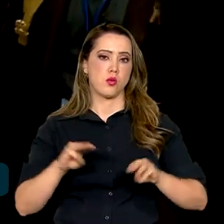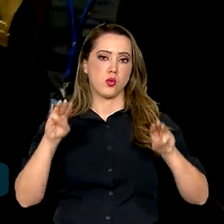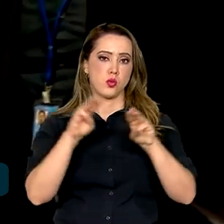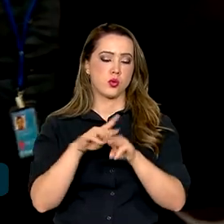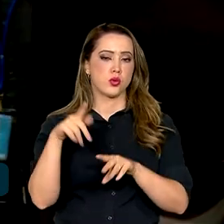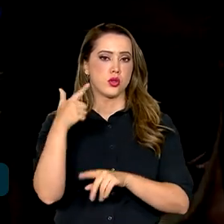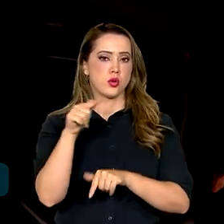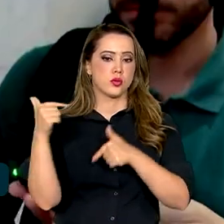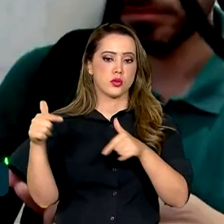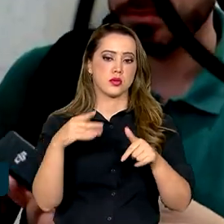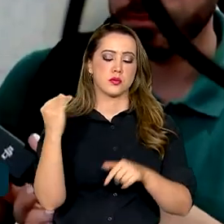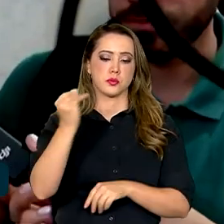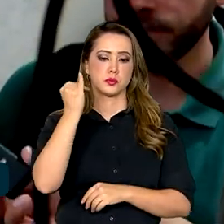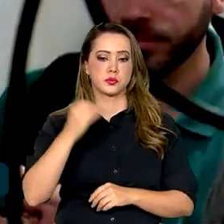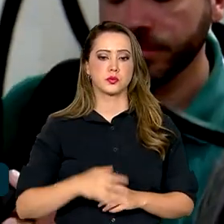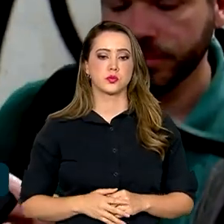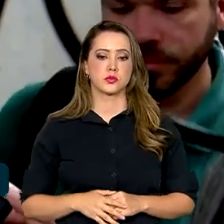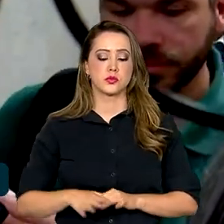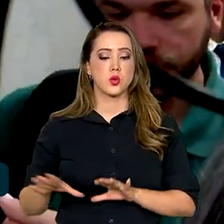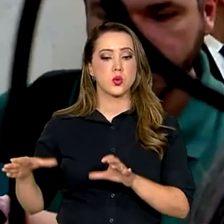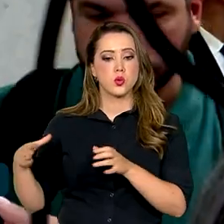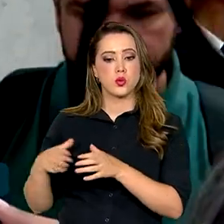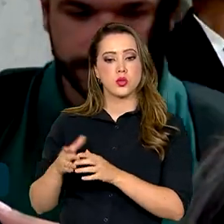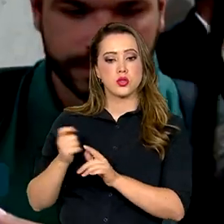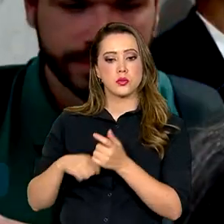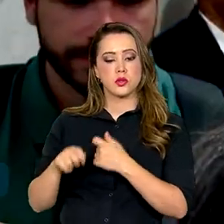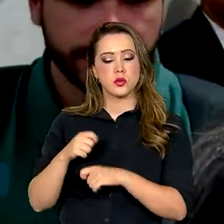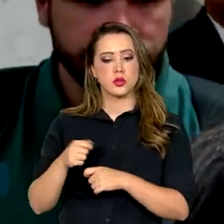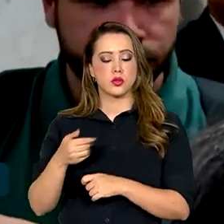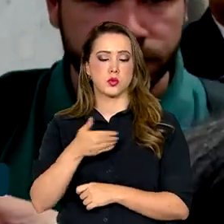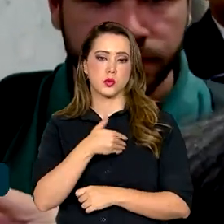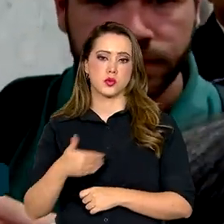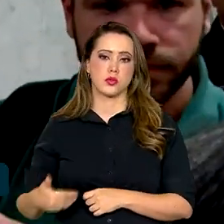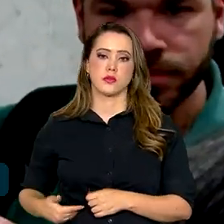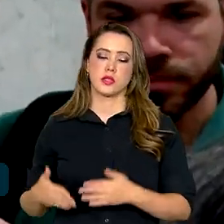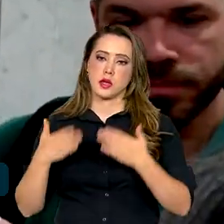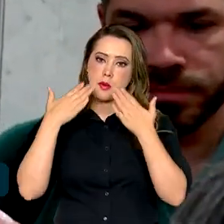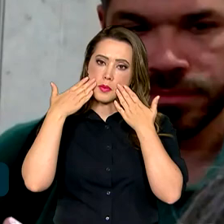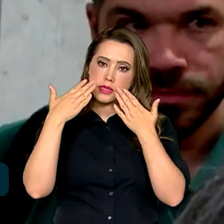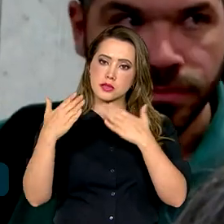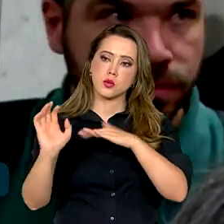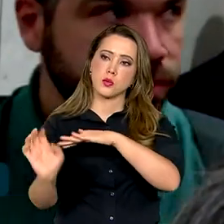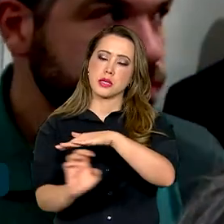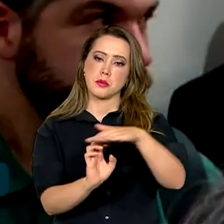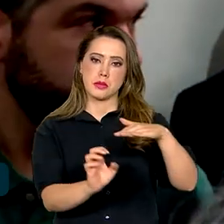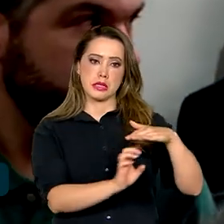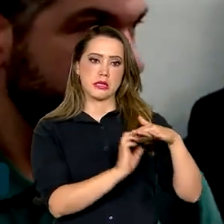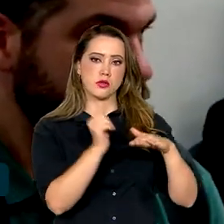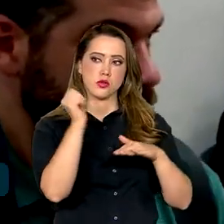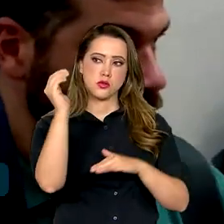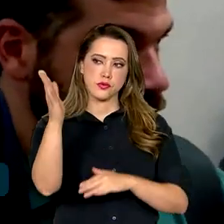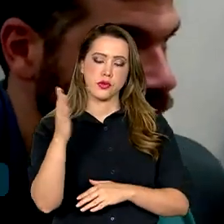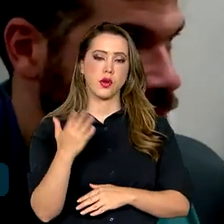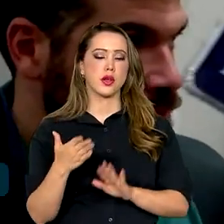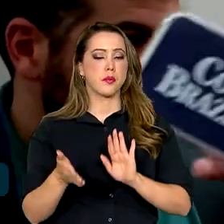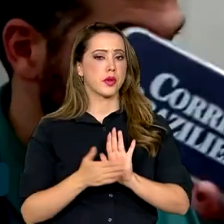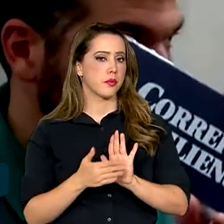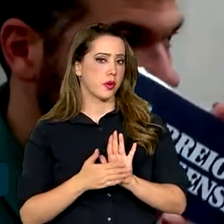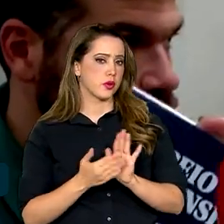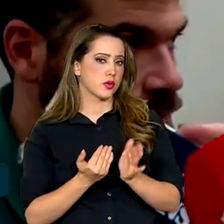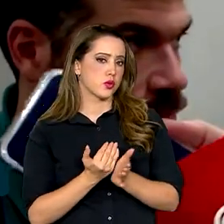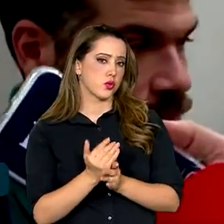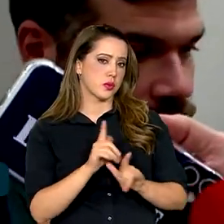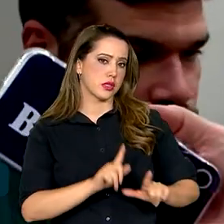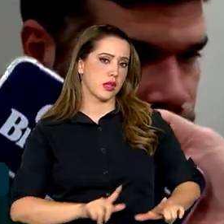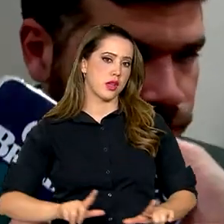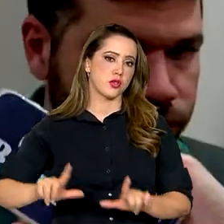outras iniciativas. A equipe econômica do governo apresentou a investidores norte-americanos a proposta de lançamento de